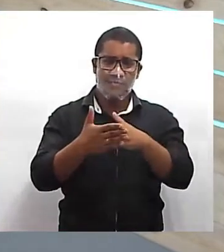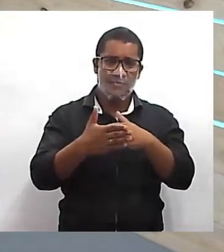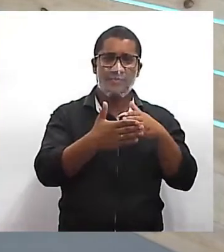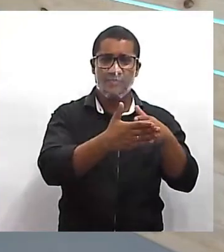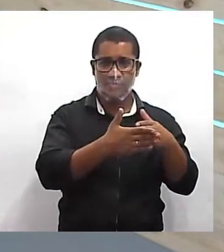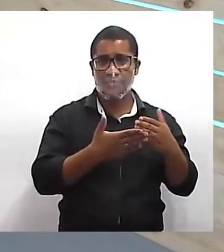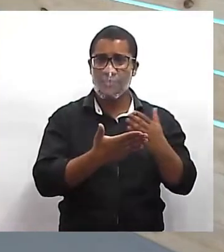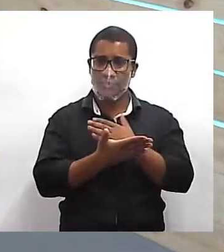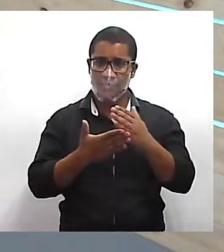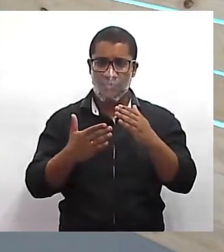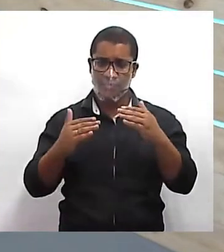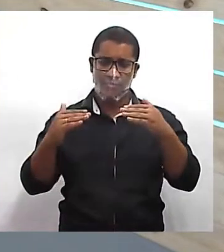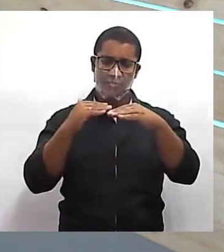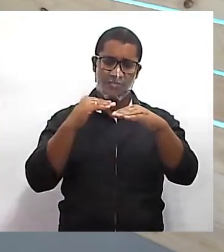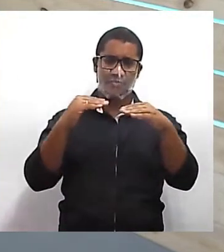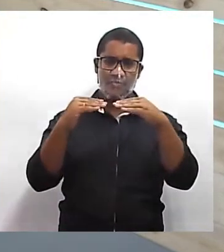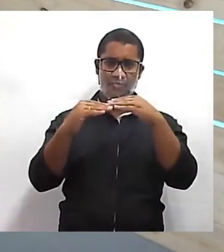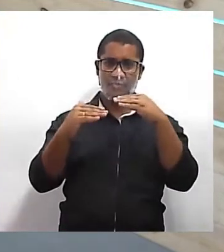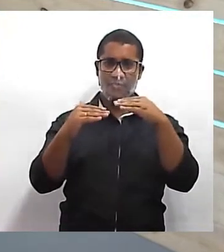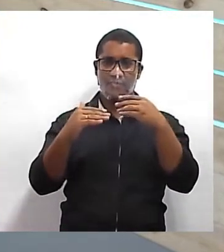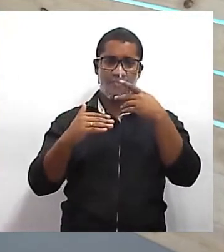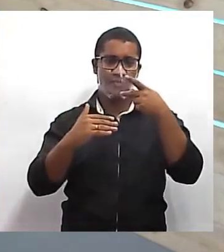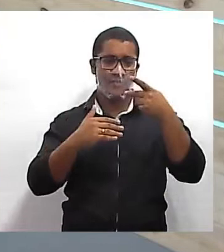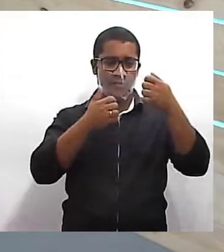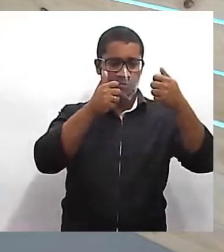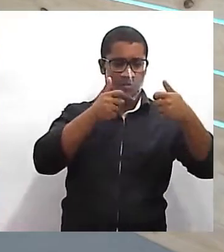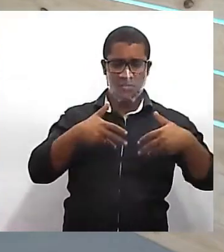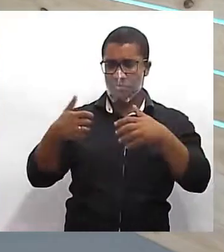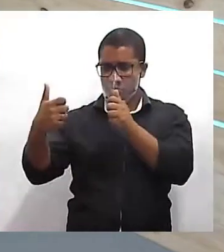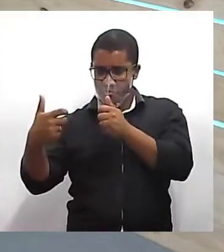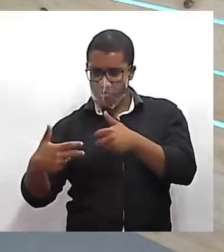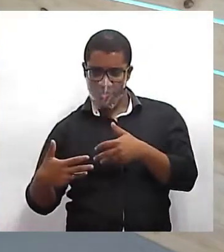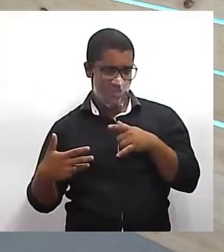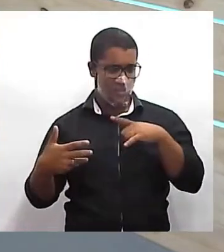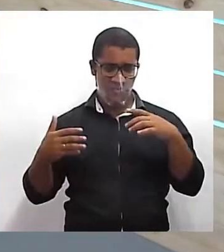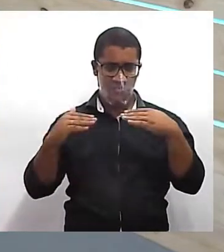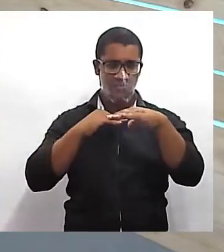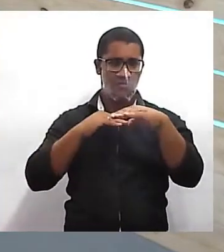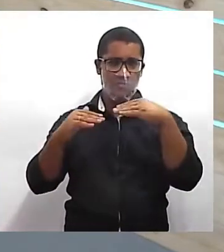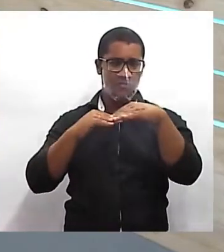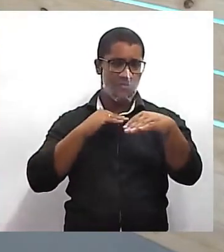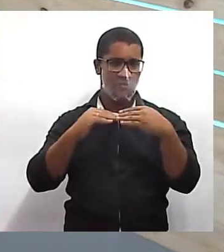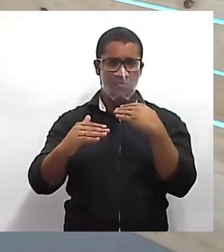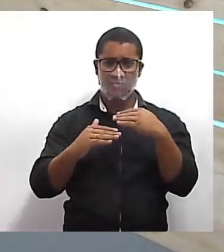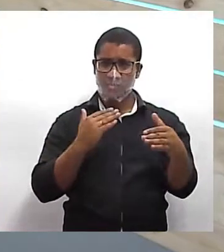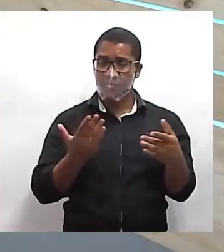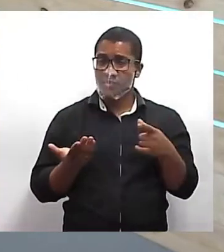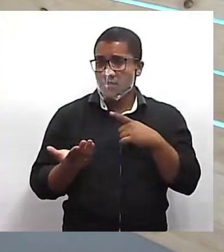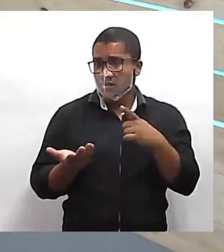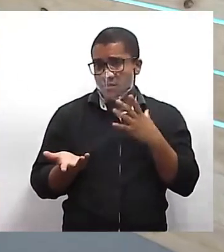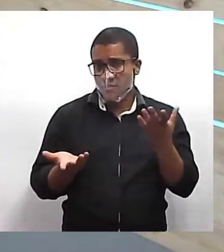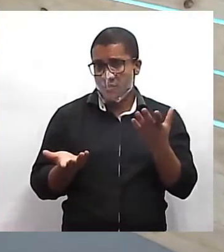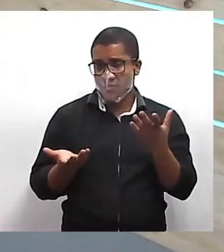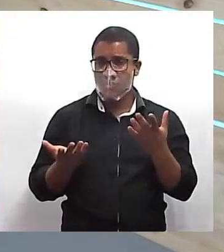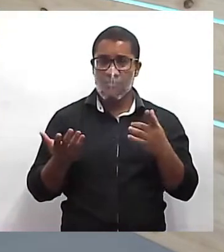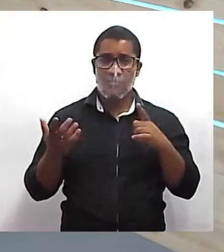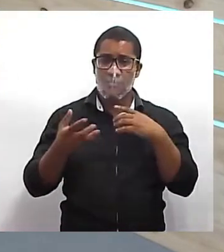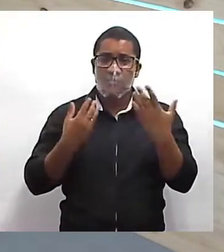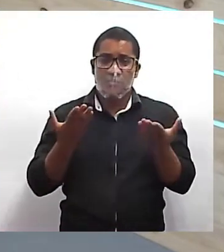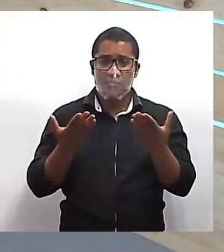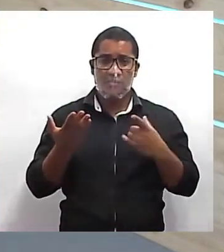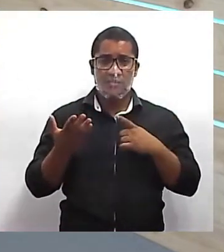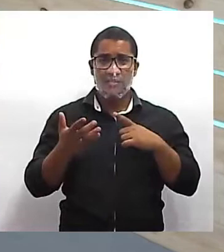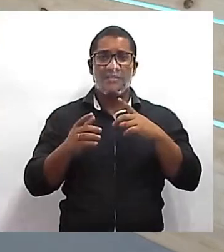falas discordantes e de costuras discursivas que buscam consensos ou coerções ativas por meio da